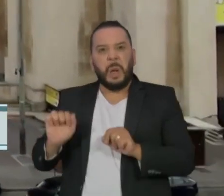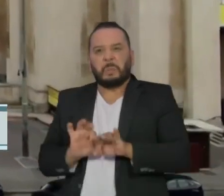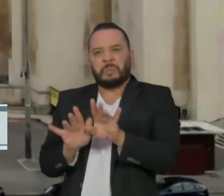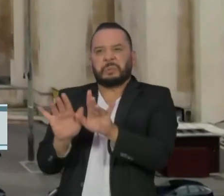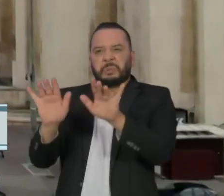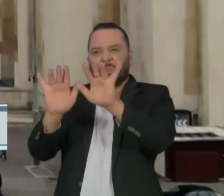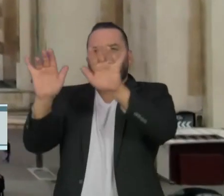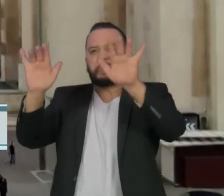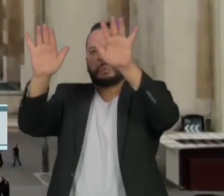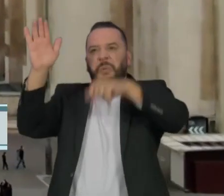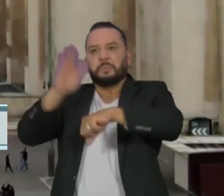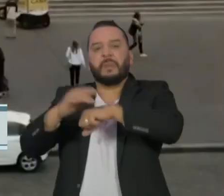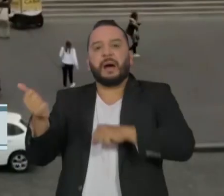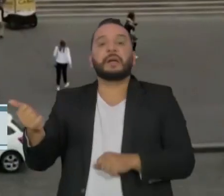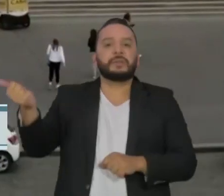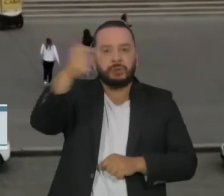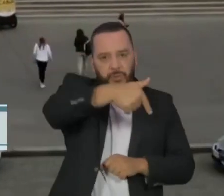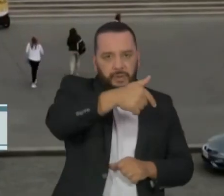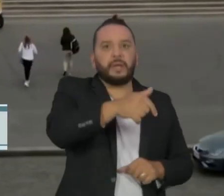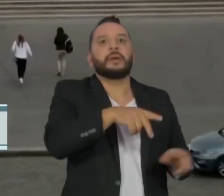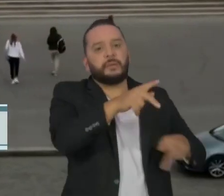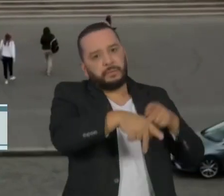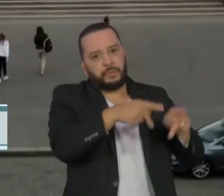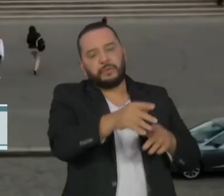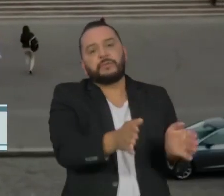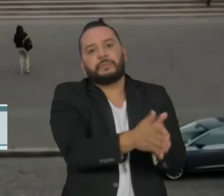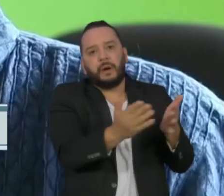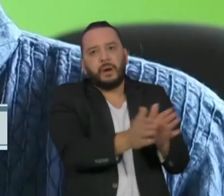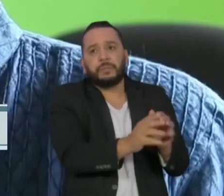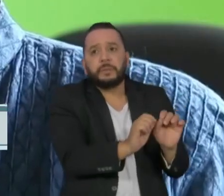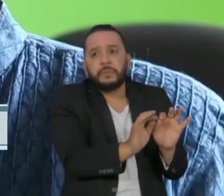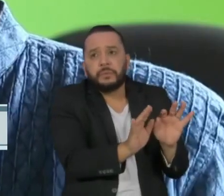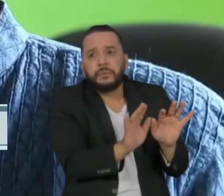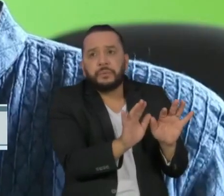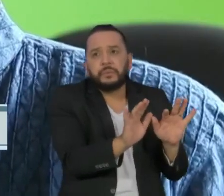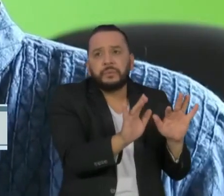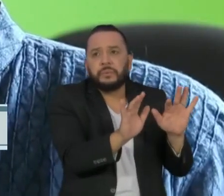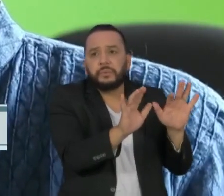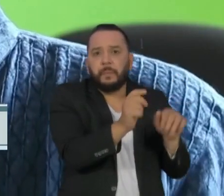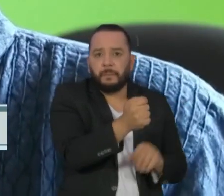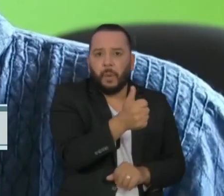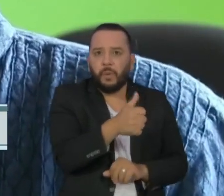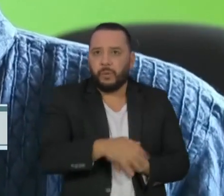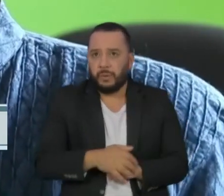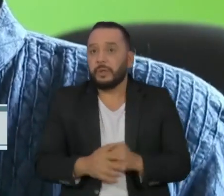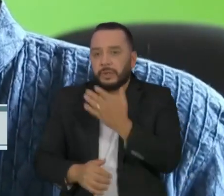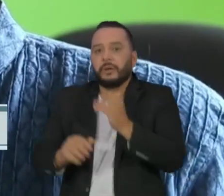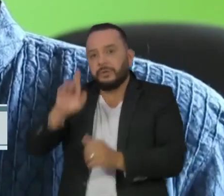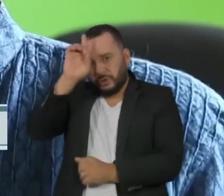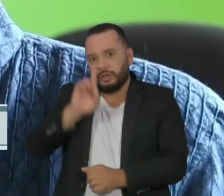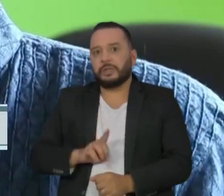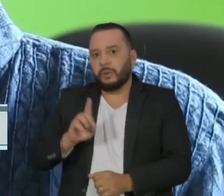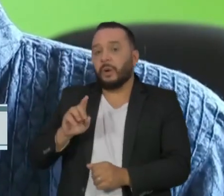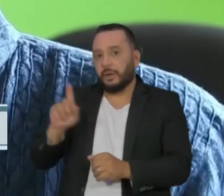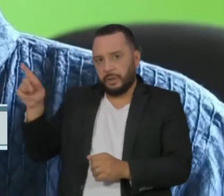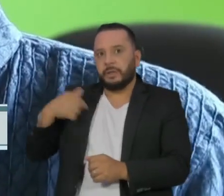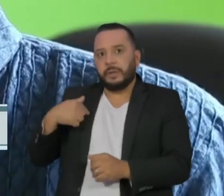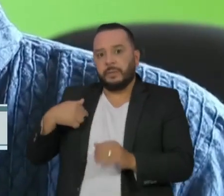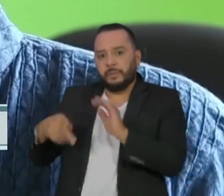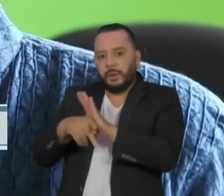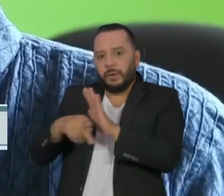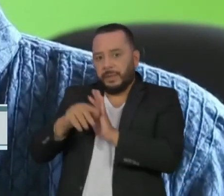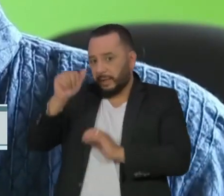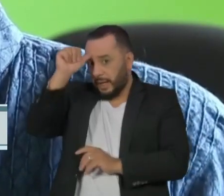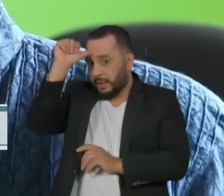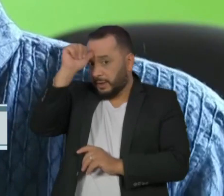mais do que os 52% mais pobres da população. O diretor da Oxfam na Índia, Amitabh Behar, diz que, por um lado,